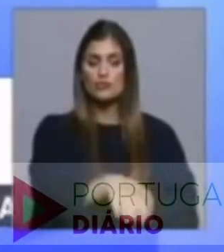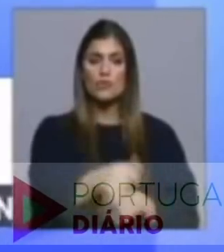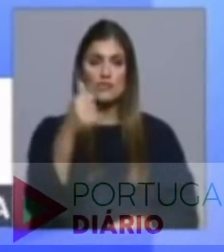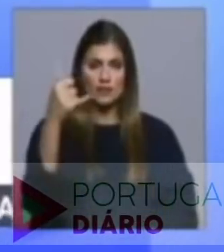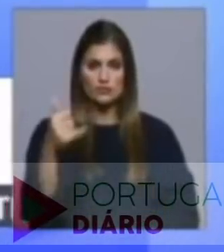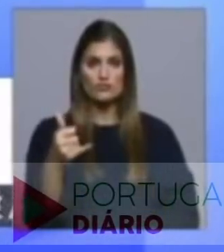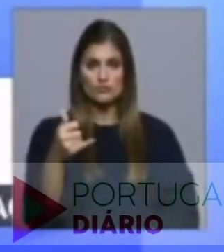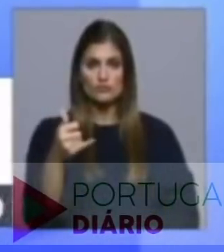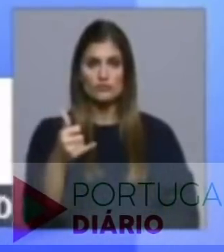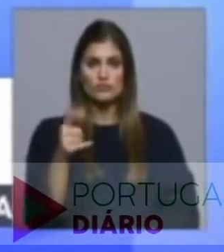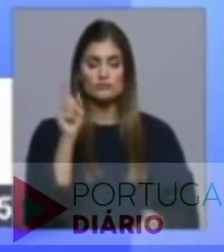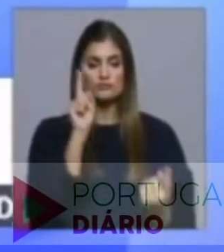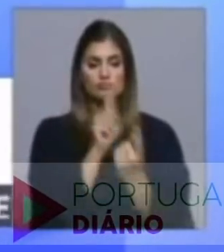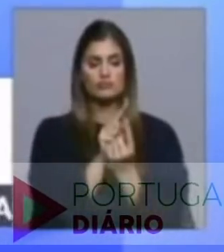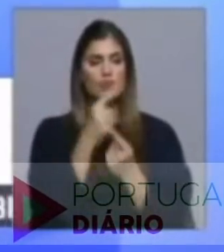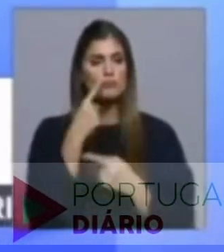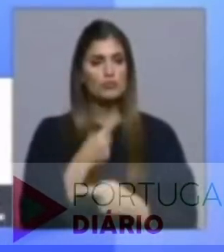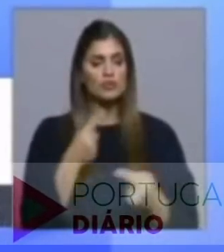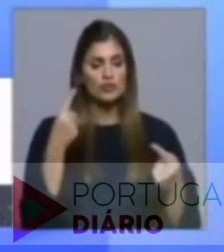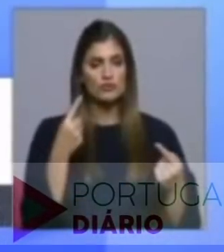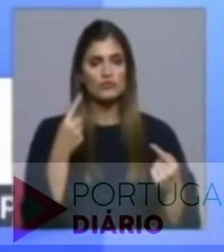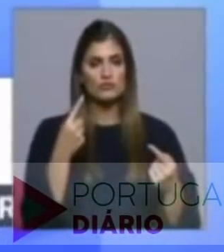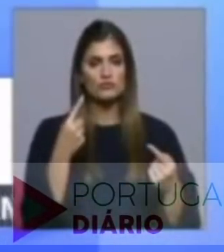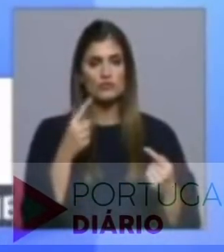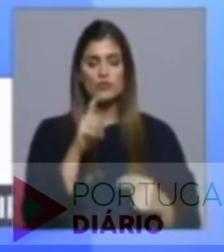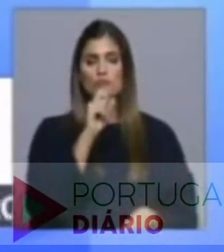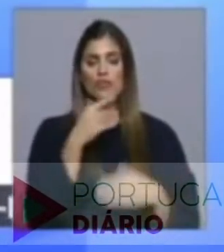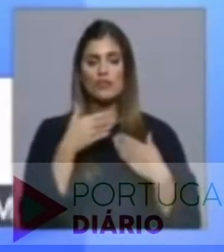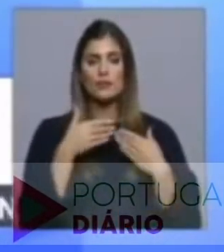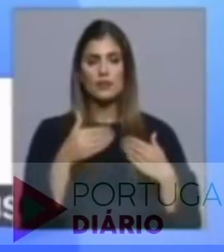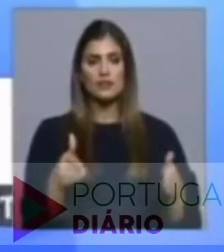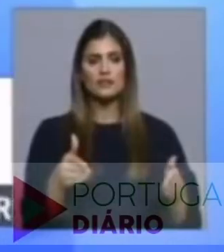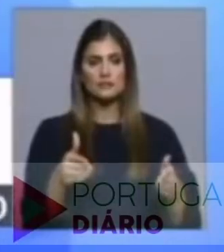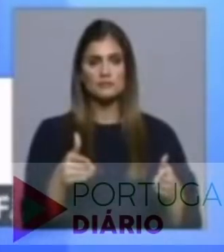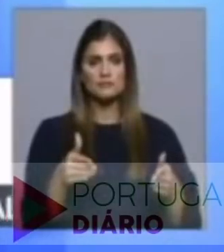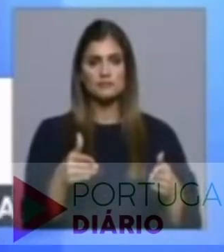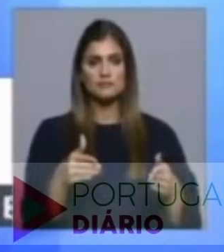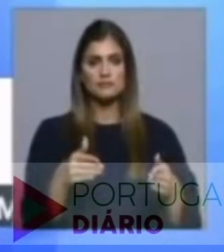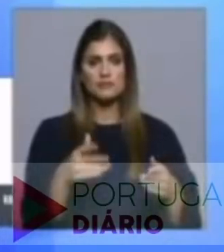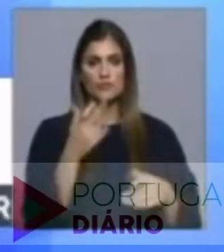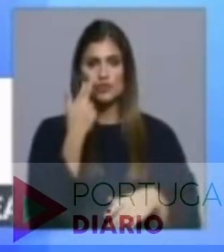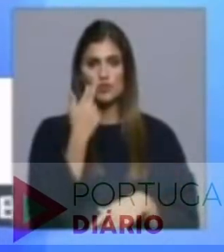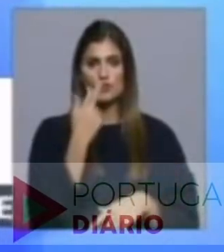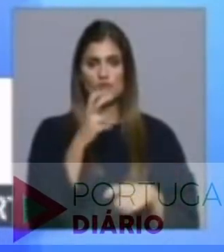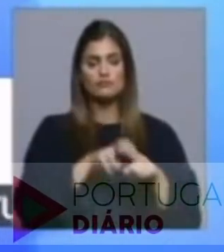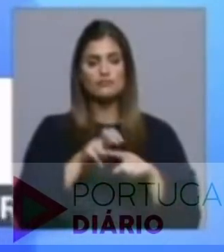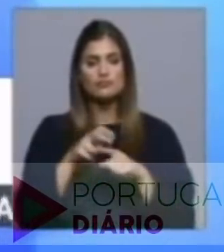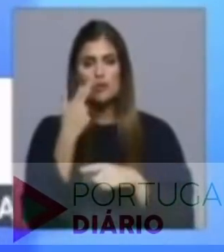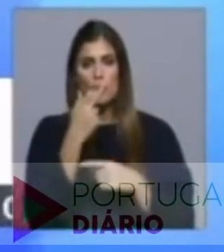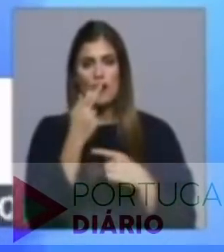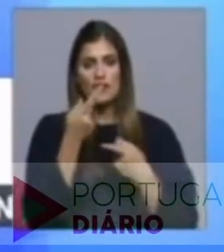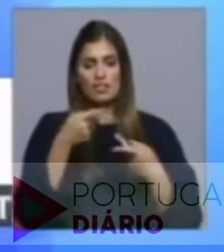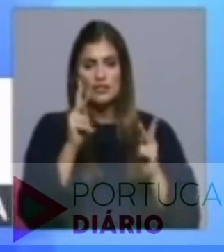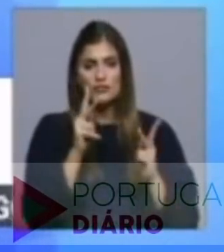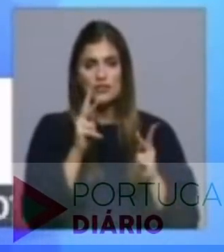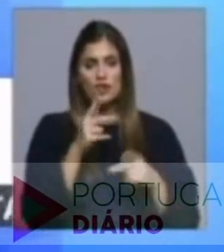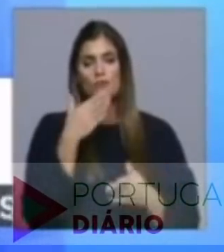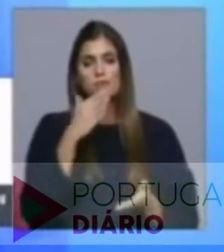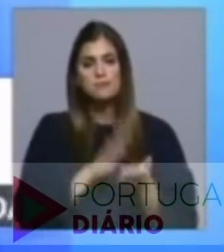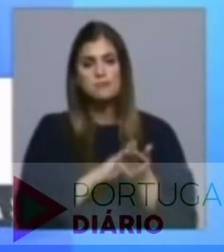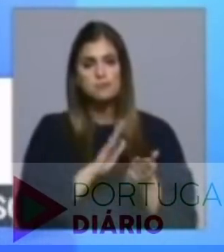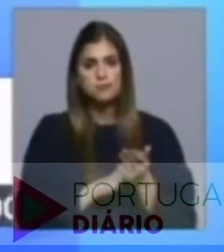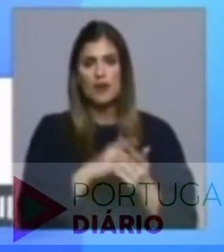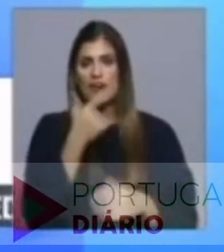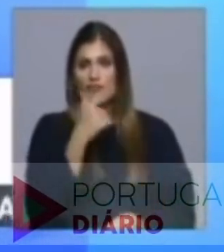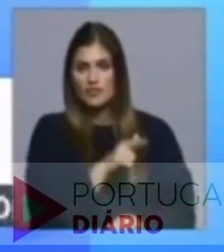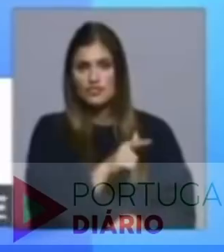e com atendimento ao público, poderão abrir as esplanadas de restaurantes, cafés, pastelarias,